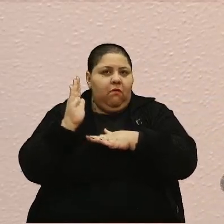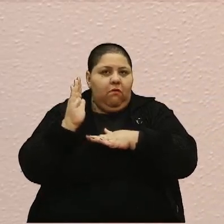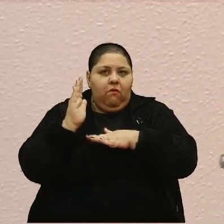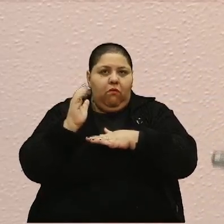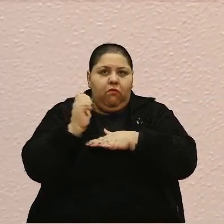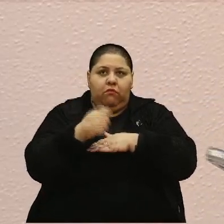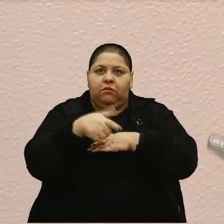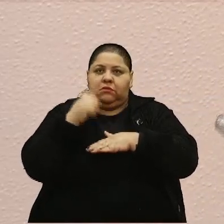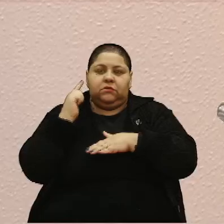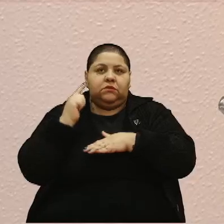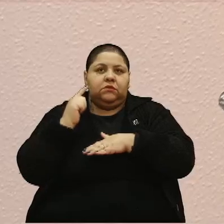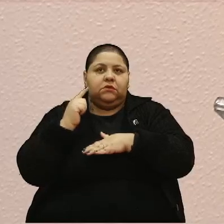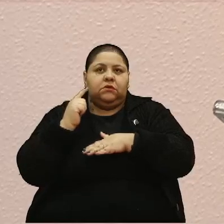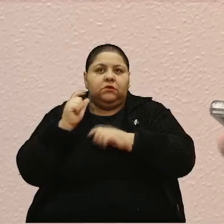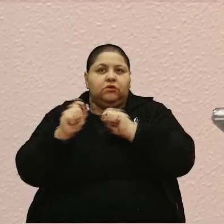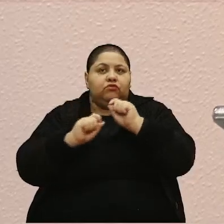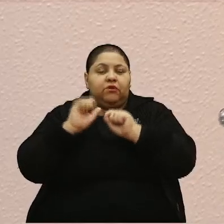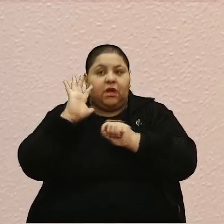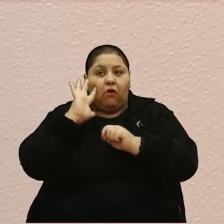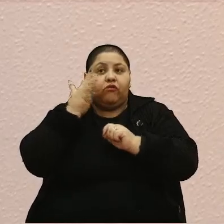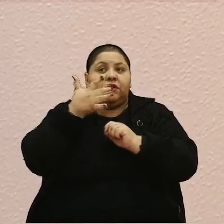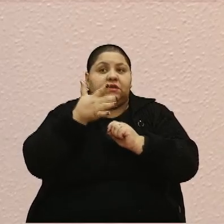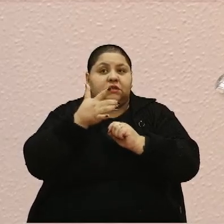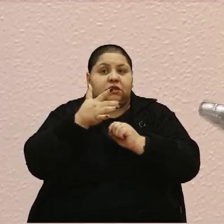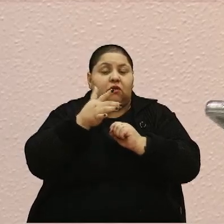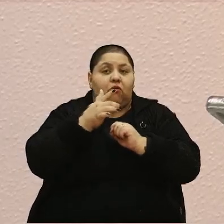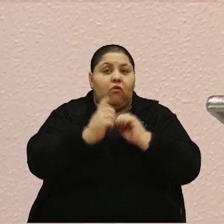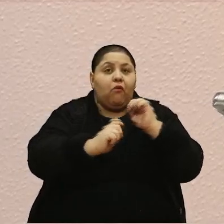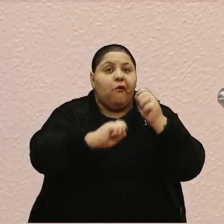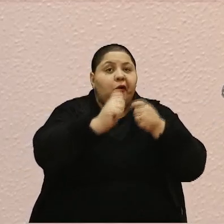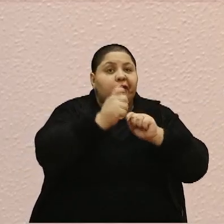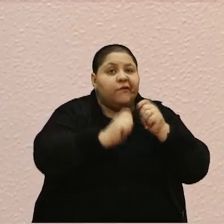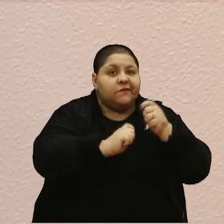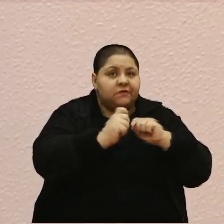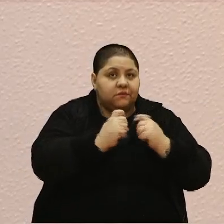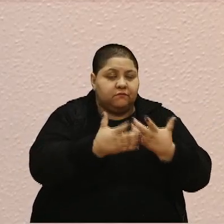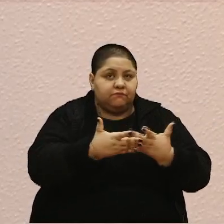que a safadeza da concessionária em